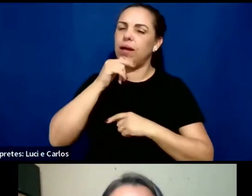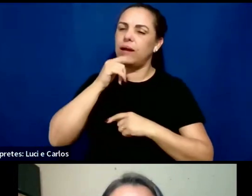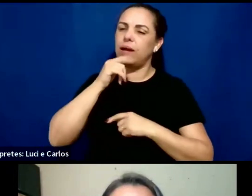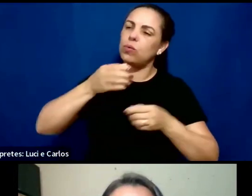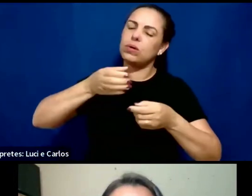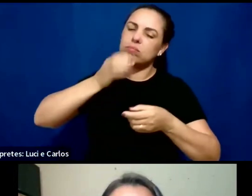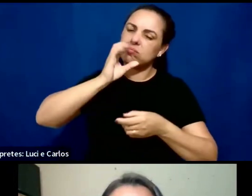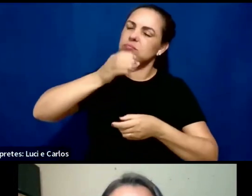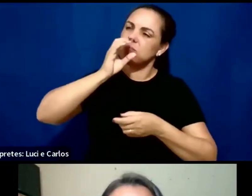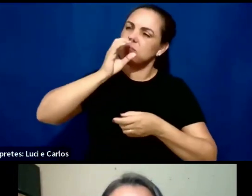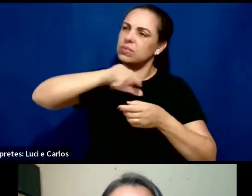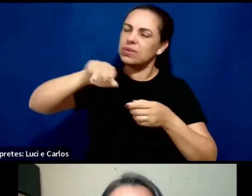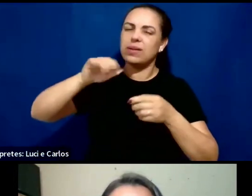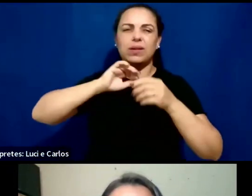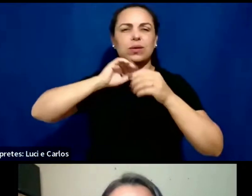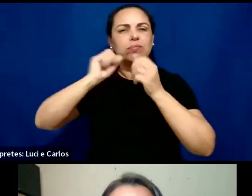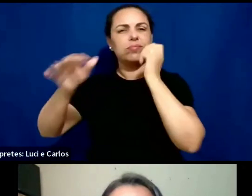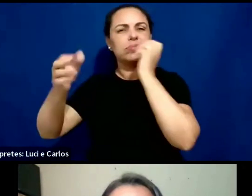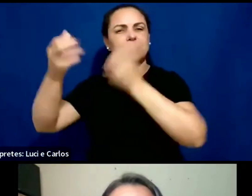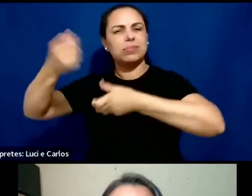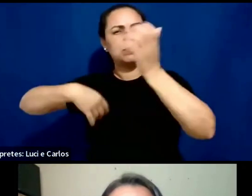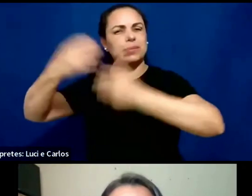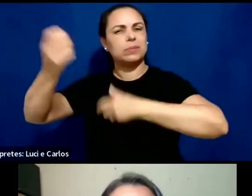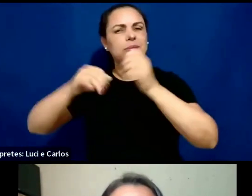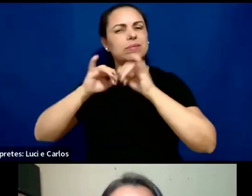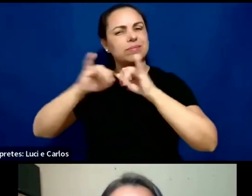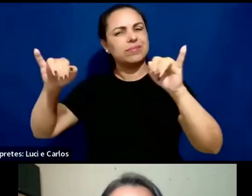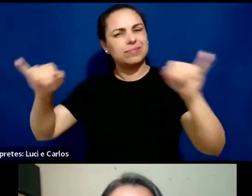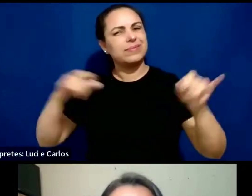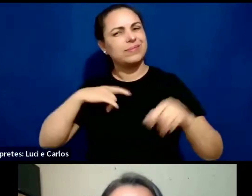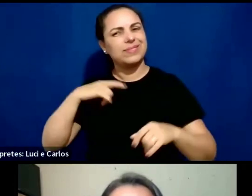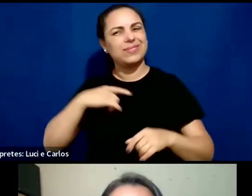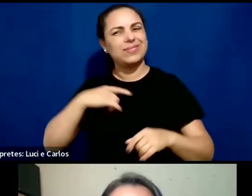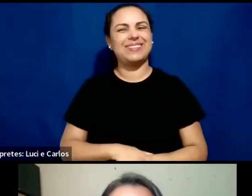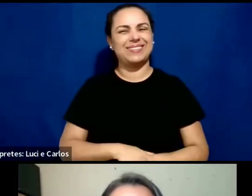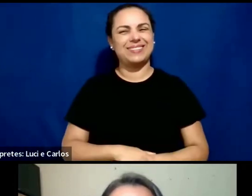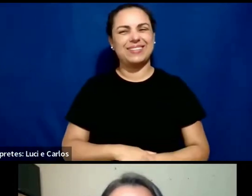que impagável. Então,